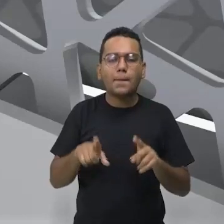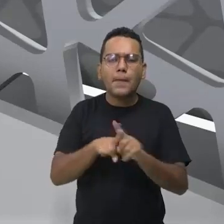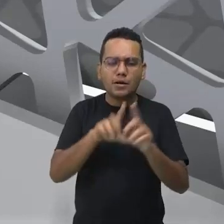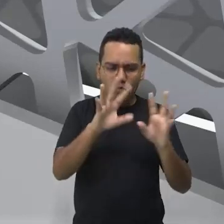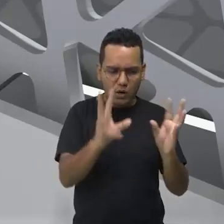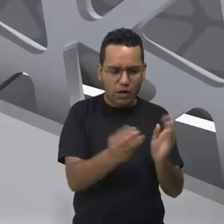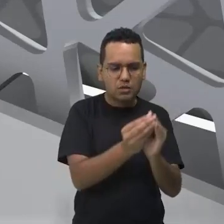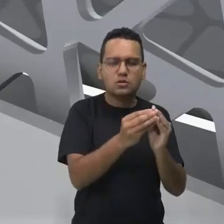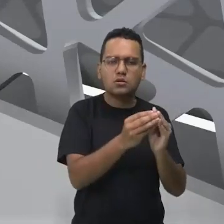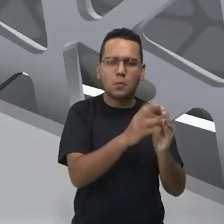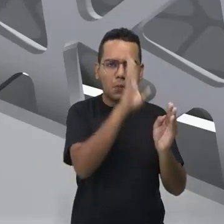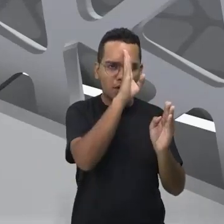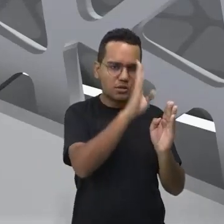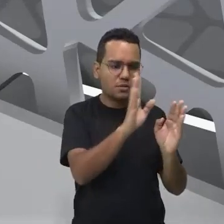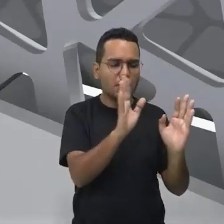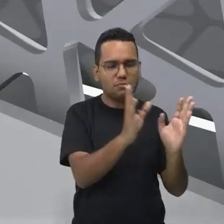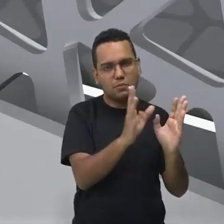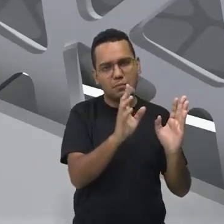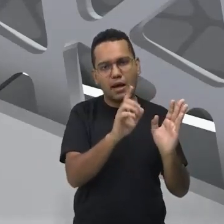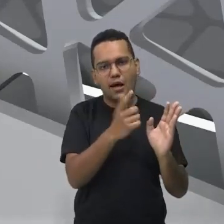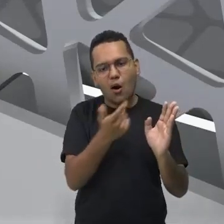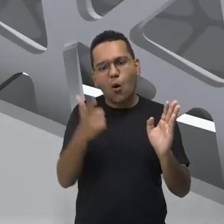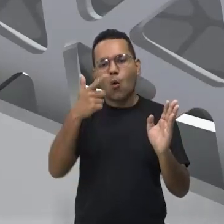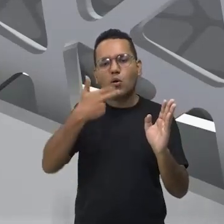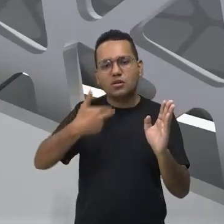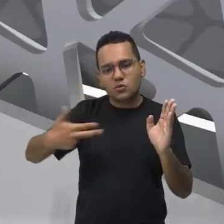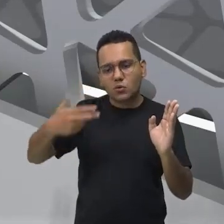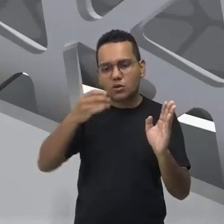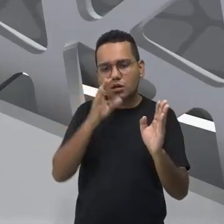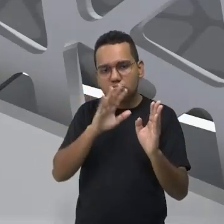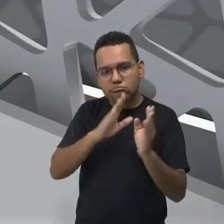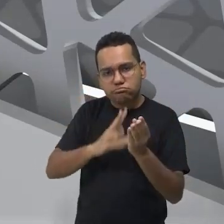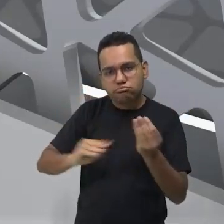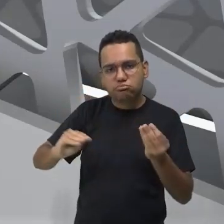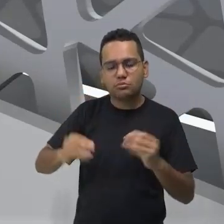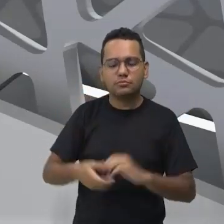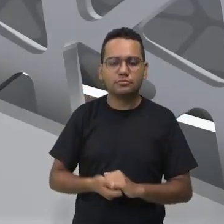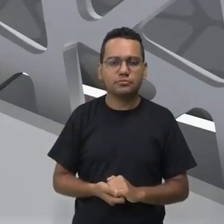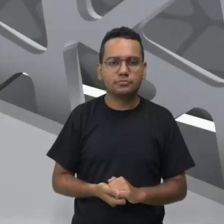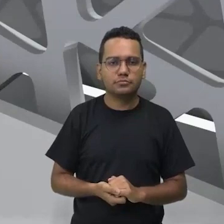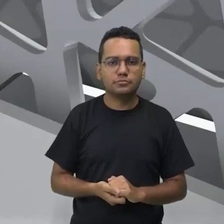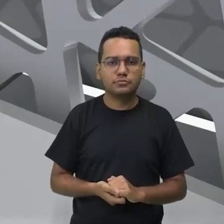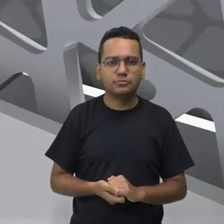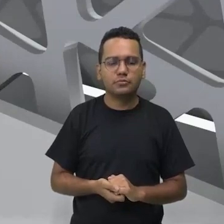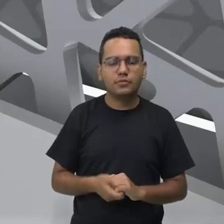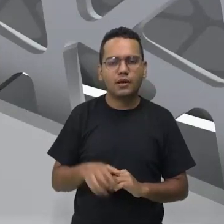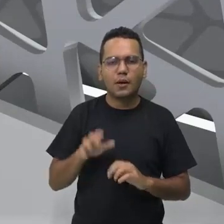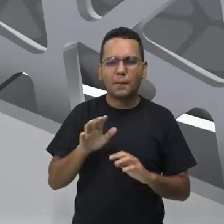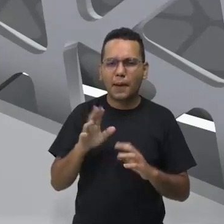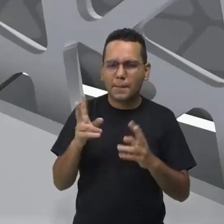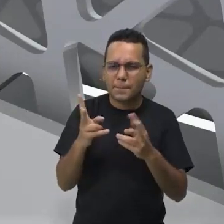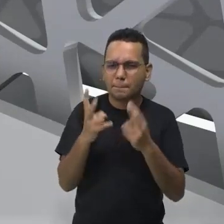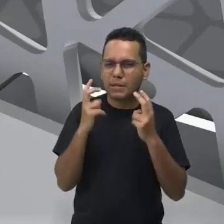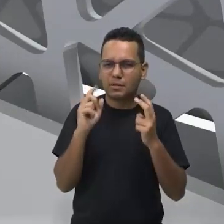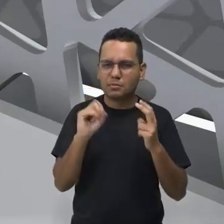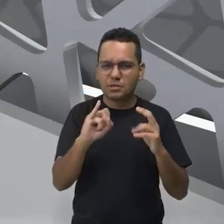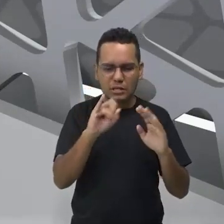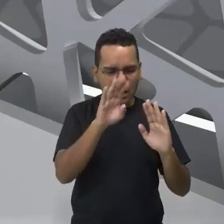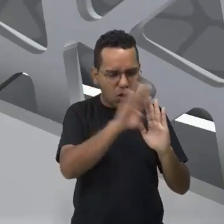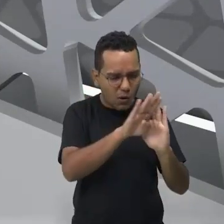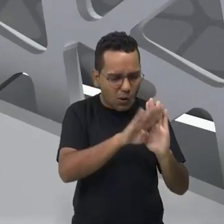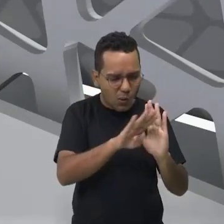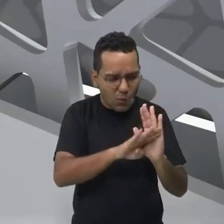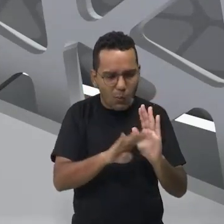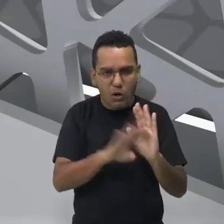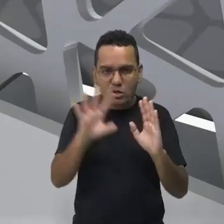informações fora do resumo sem citá-las. Ok? E observe que quando você faz esse processo de seleção,